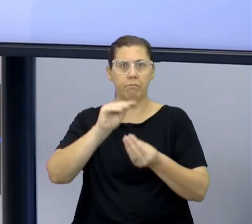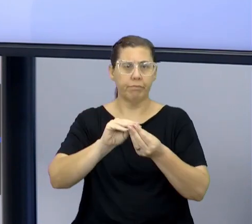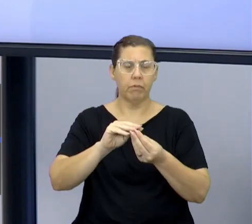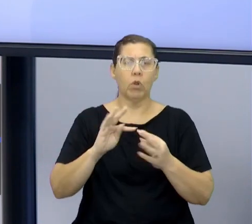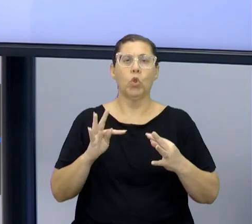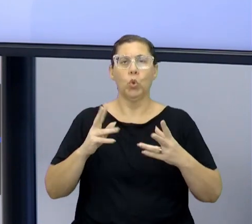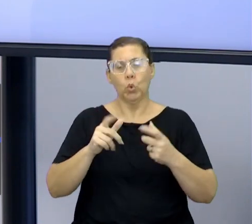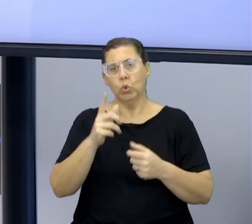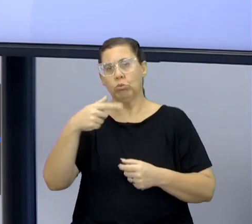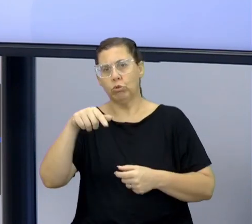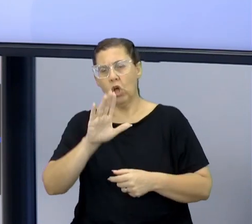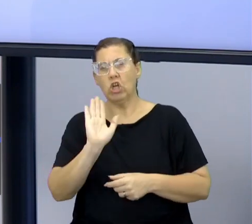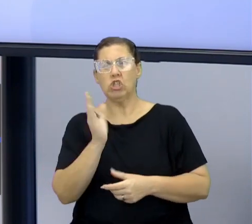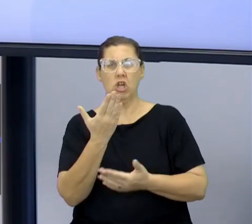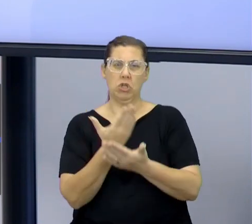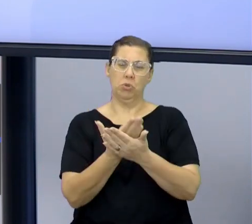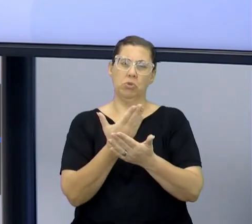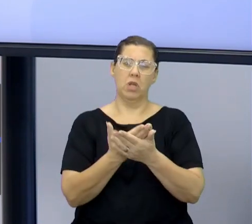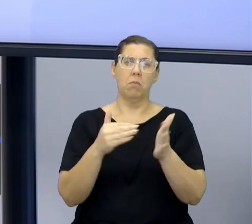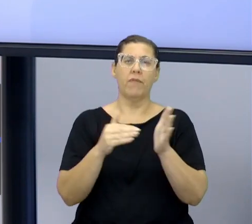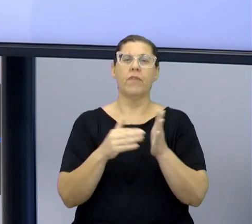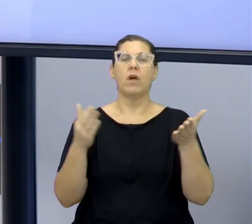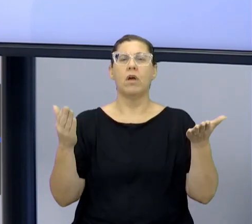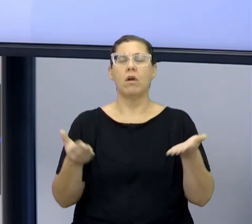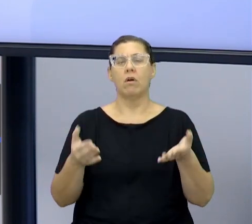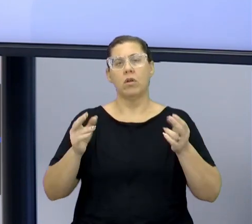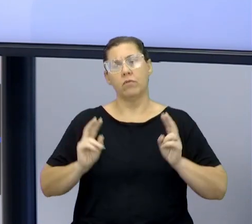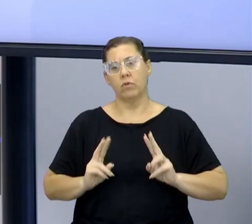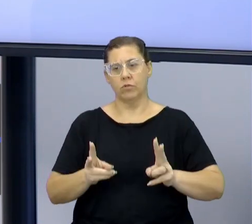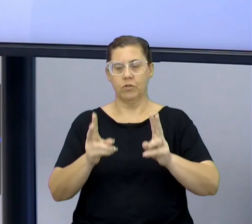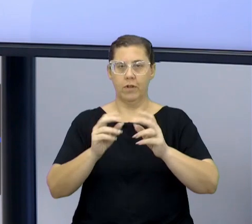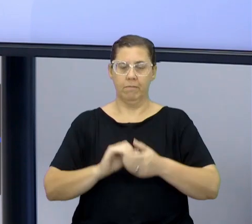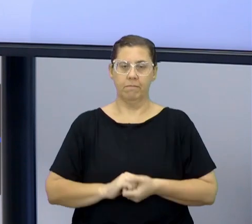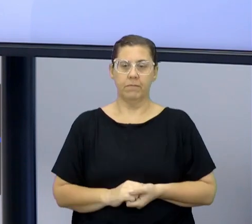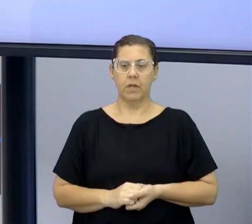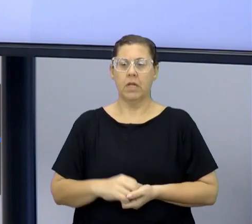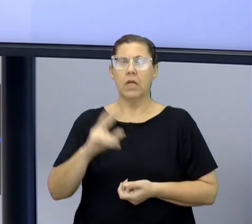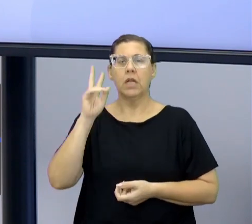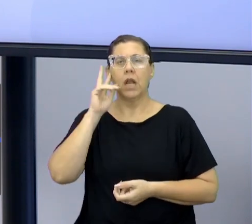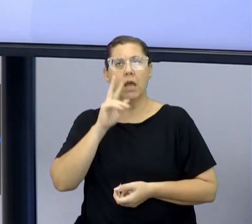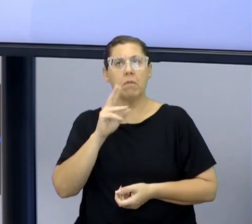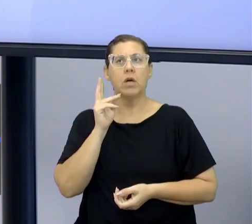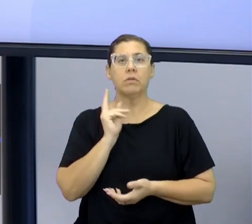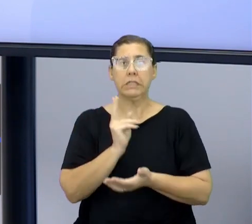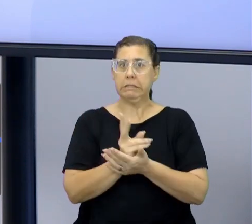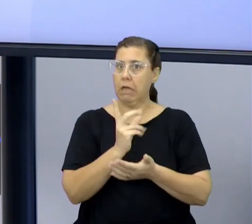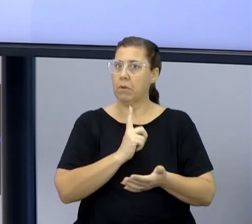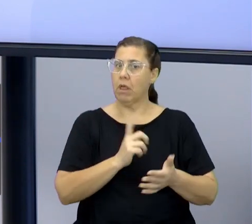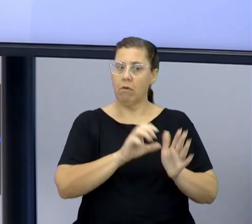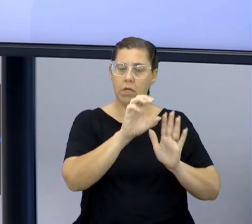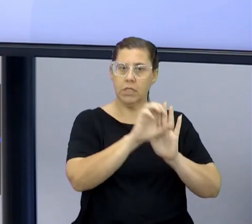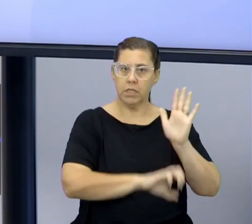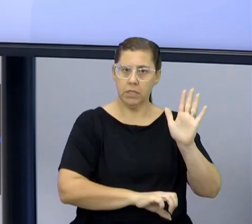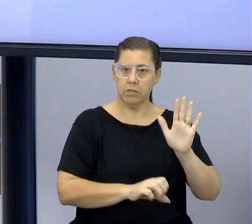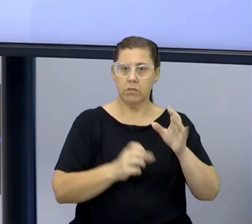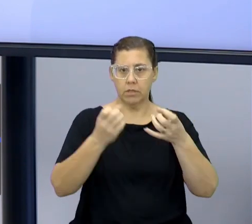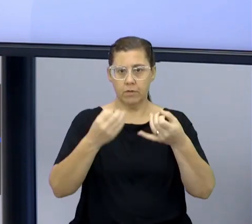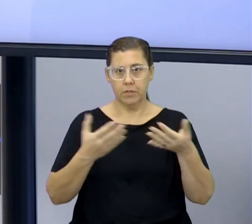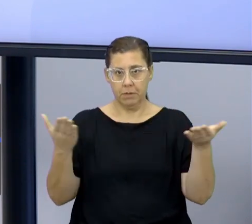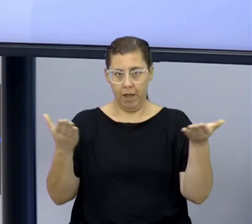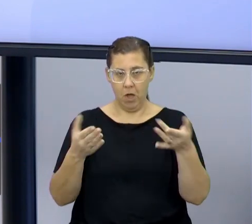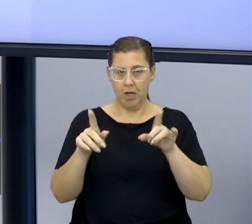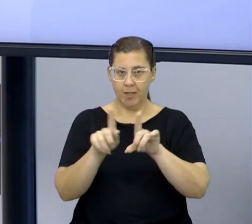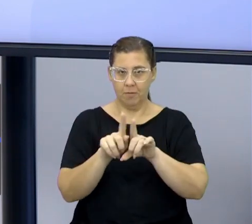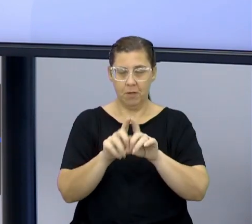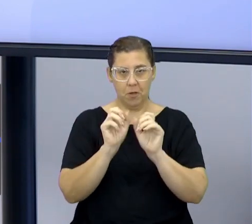que a gente teve até aqui e aí eu já dou continuidade. Lembrando que eu sempre deixo um exercício e eu vou falar sobre ele agora